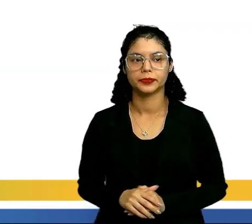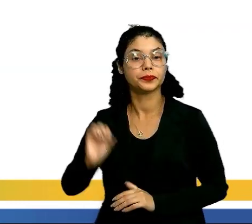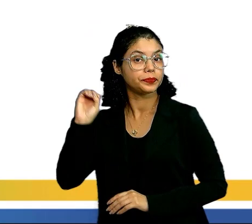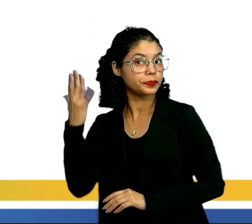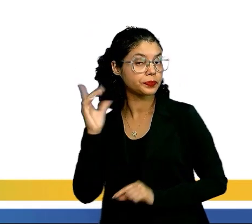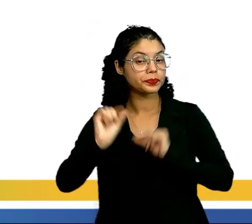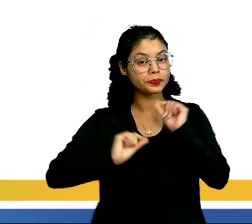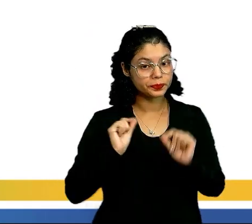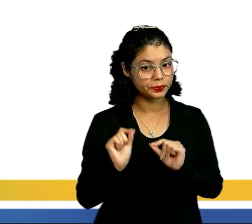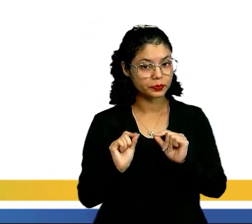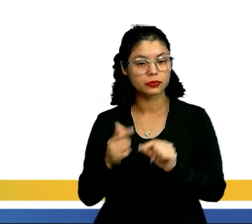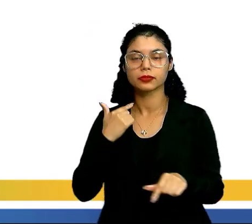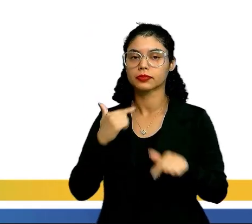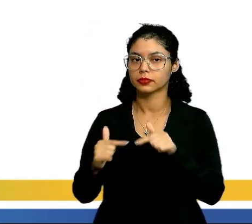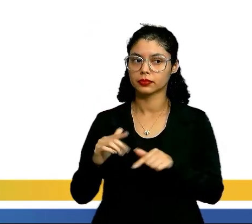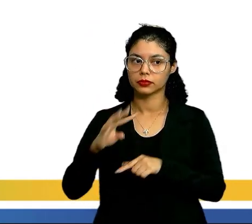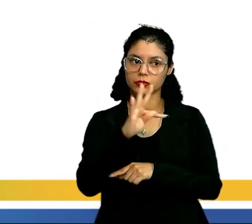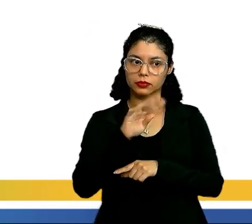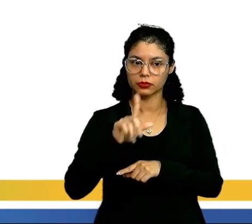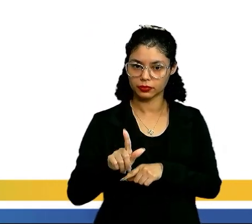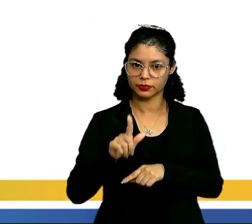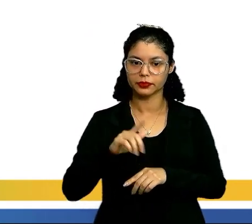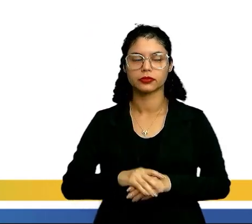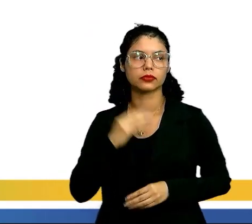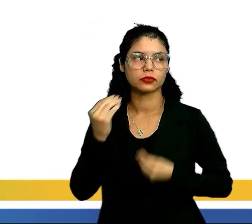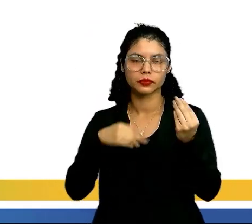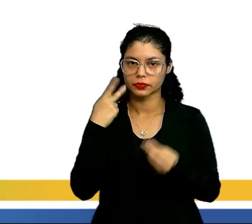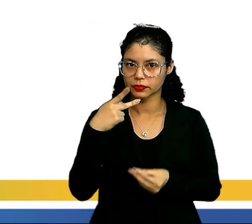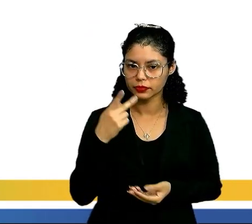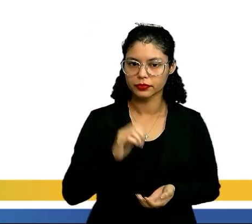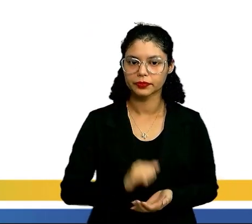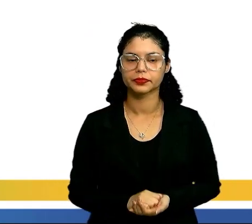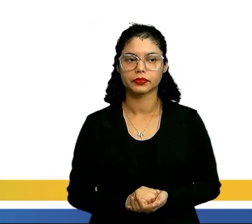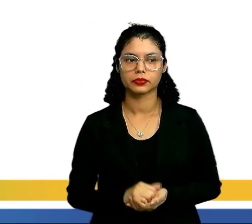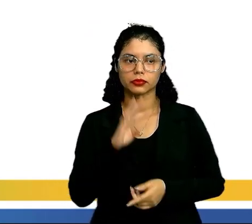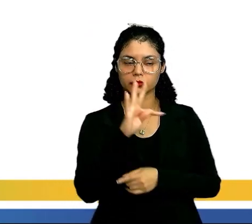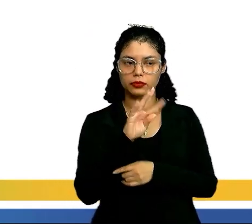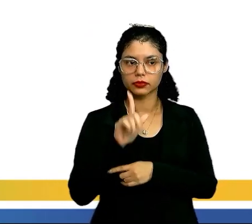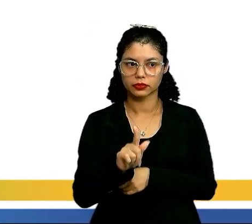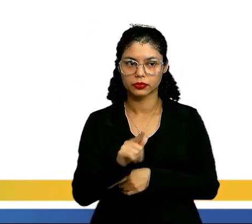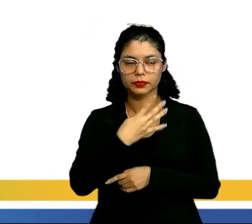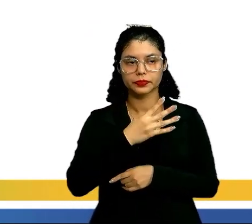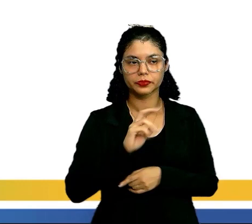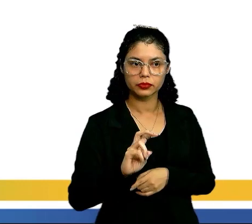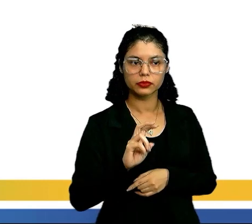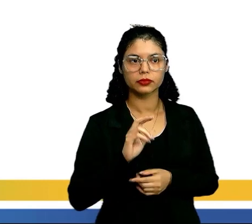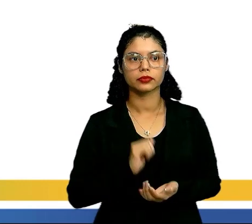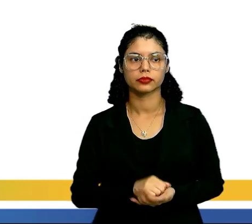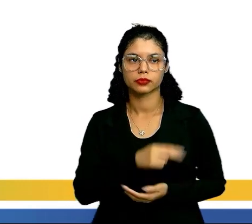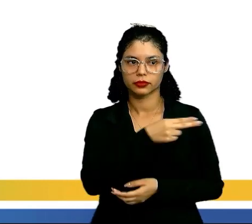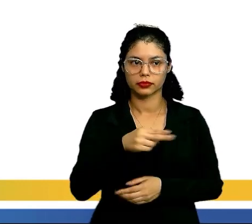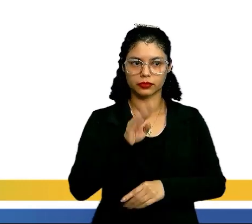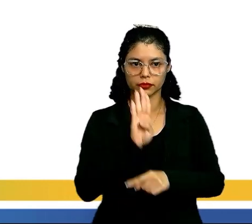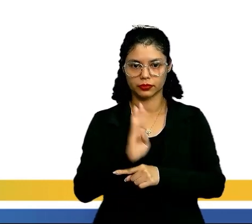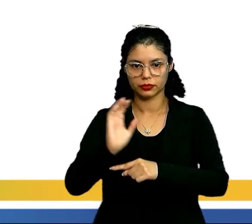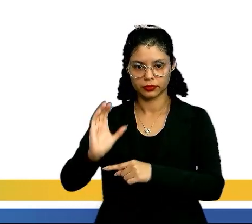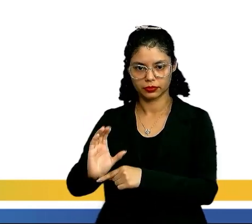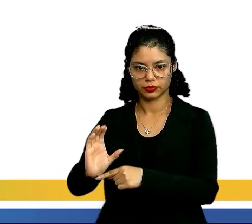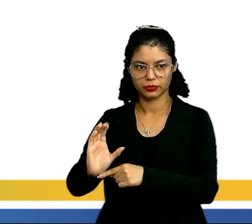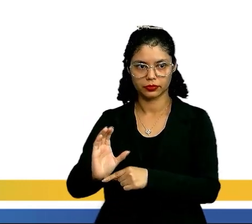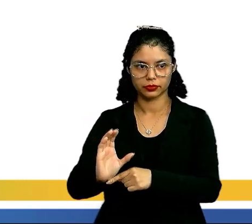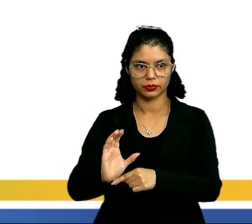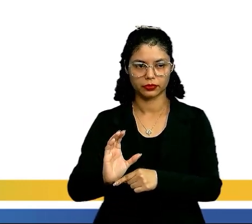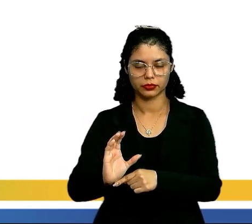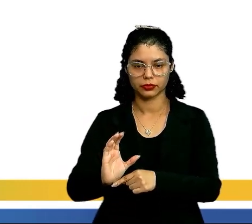Nesse caso aí, nós vamos trabalhar a tangente, como eu falei. A tangente de 45 graus é igual